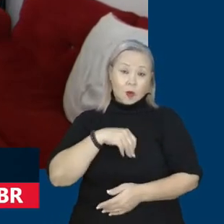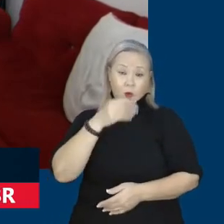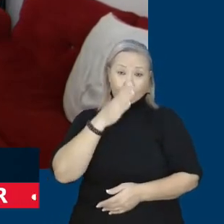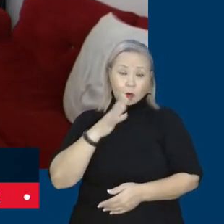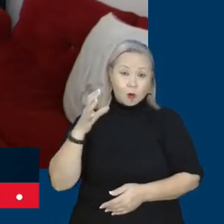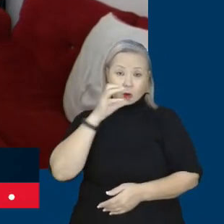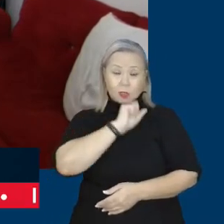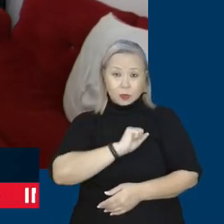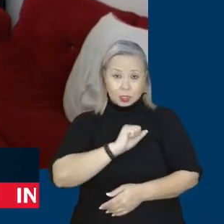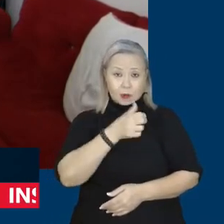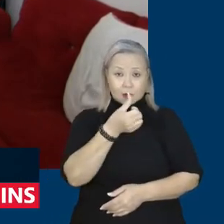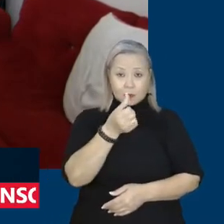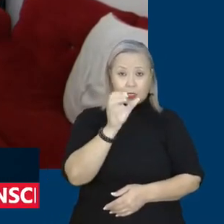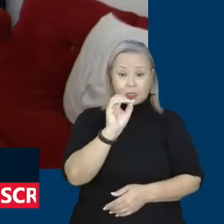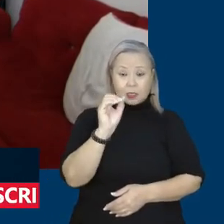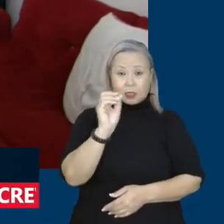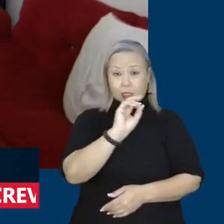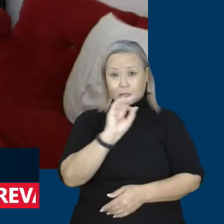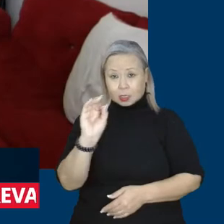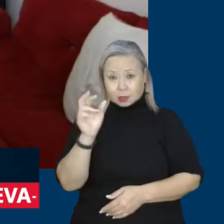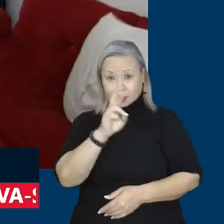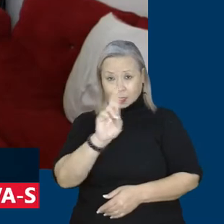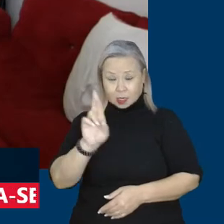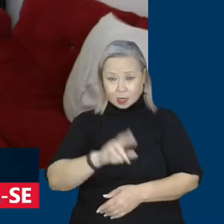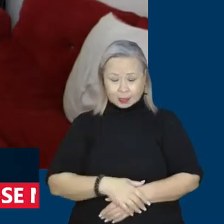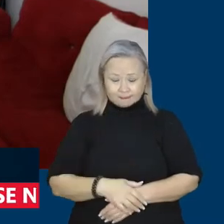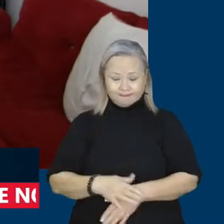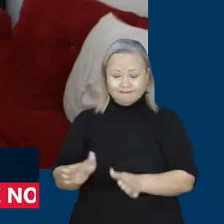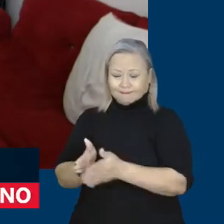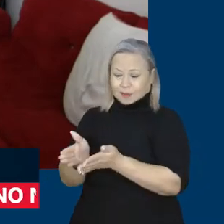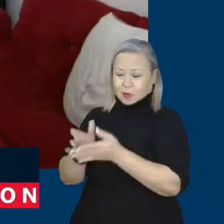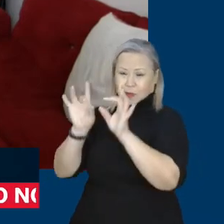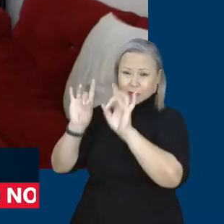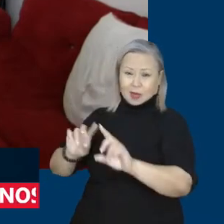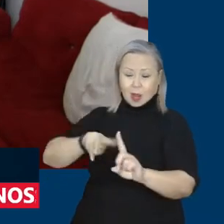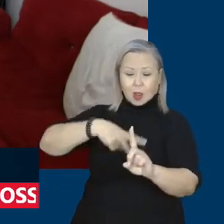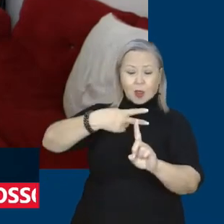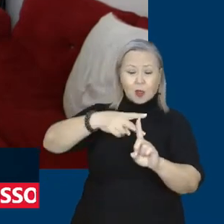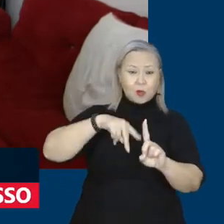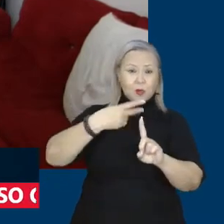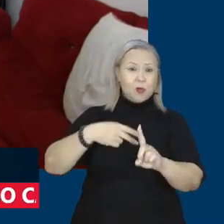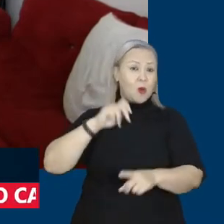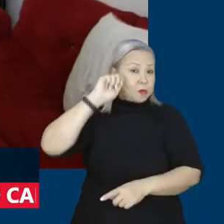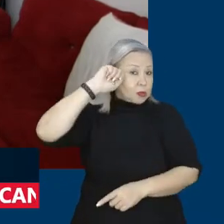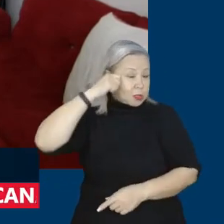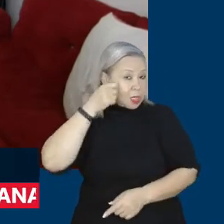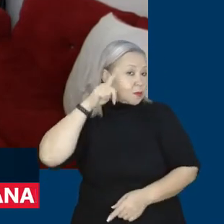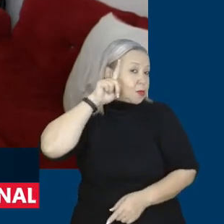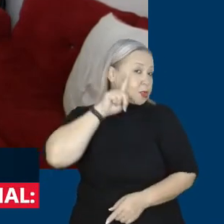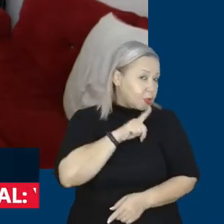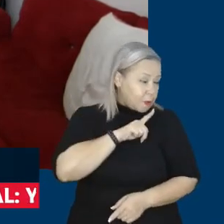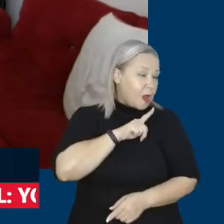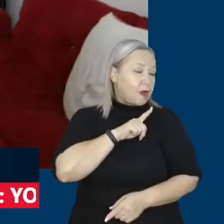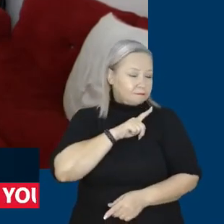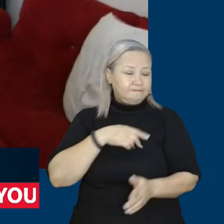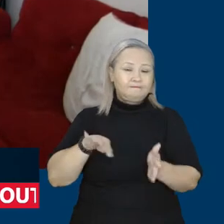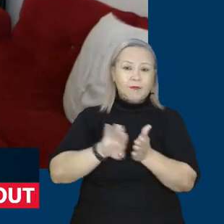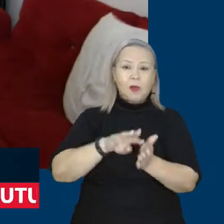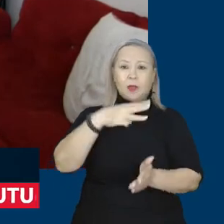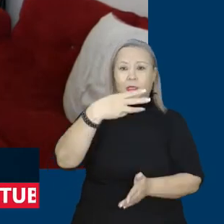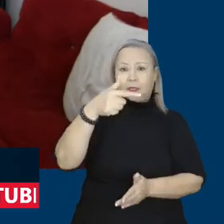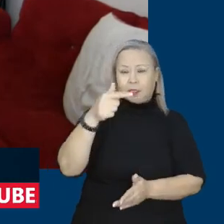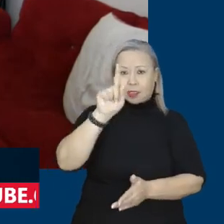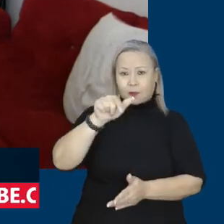congresso nacional como se sabe a extrema pobreza é quase o dobro entre negros e pados chegando a